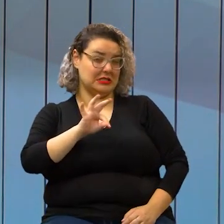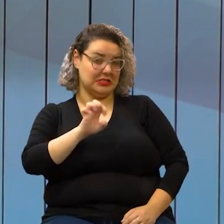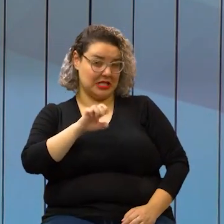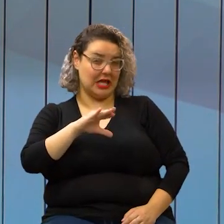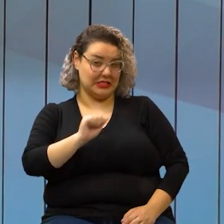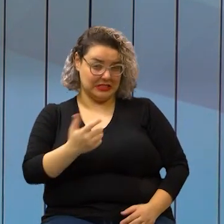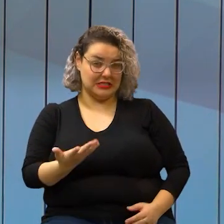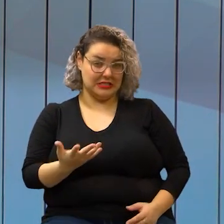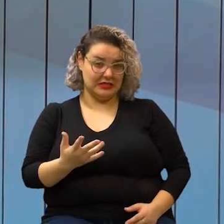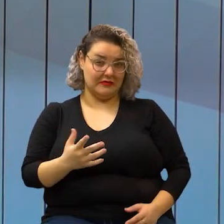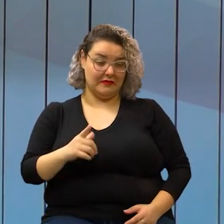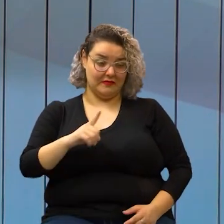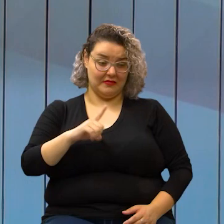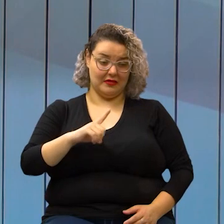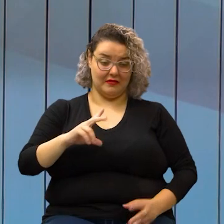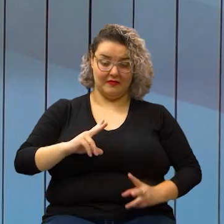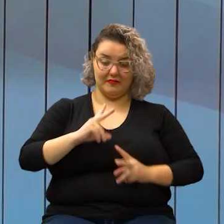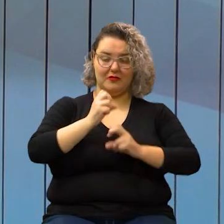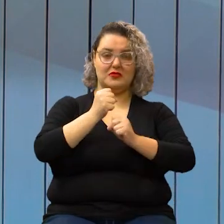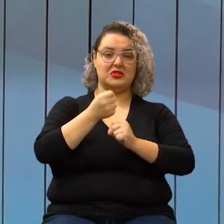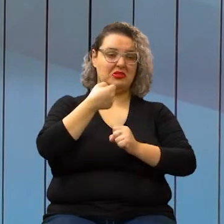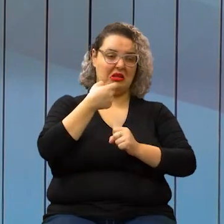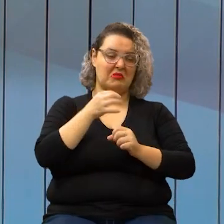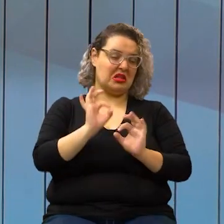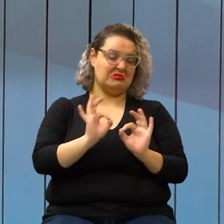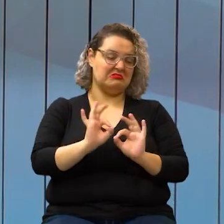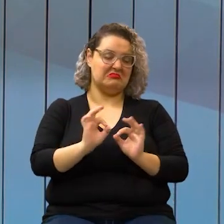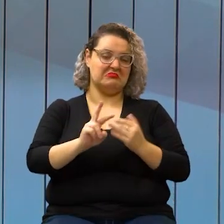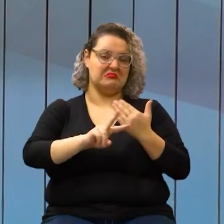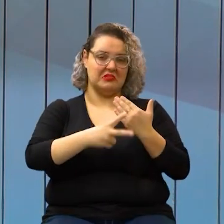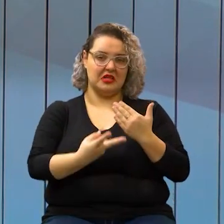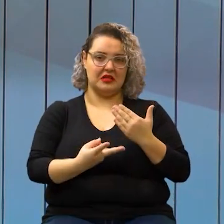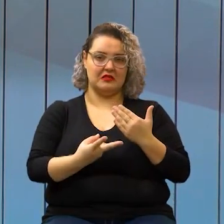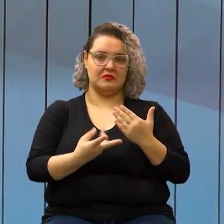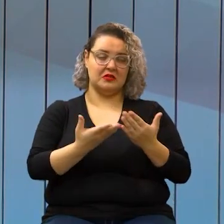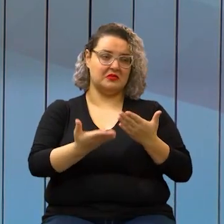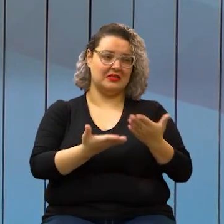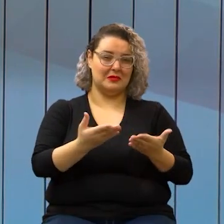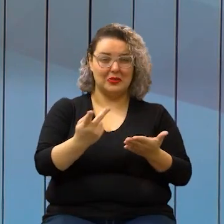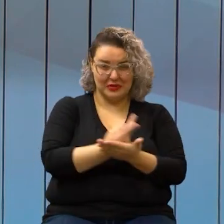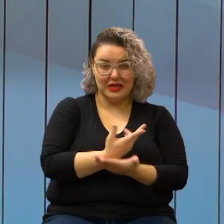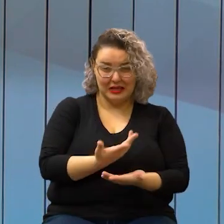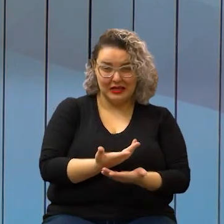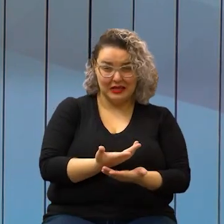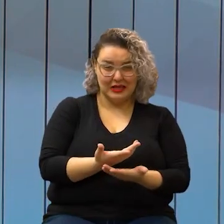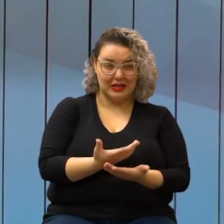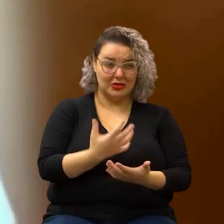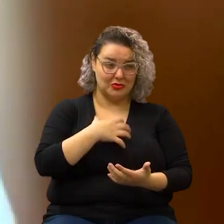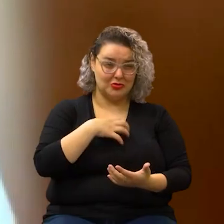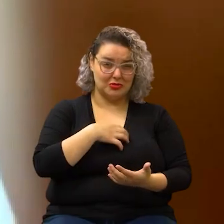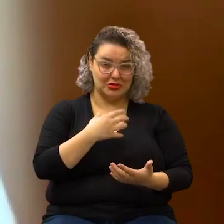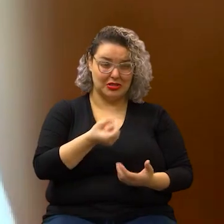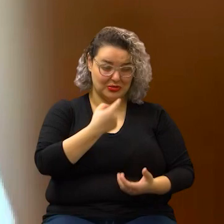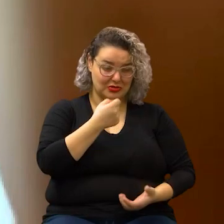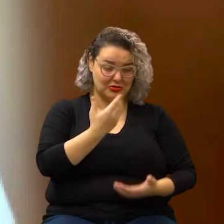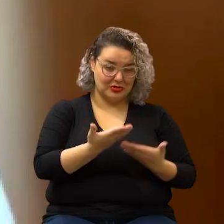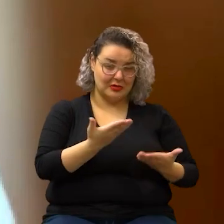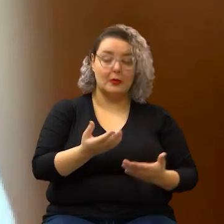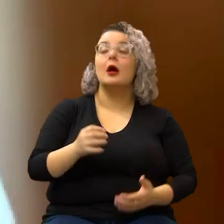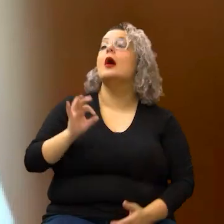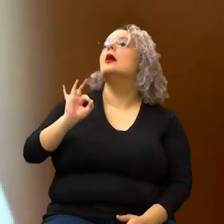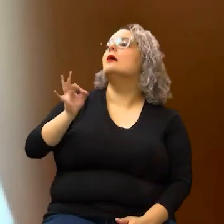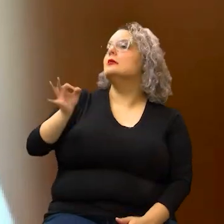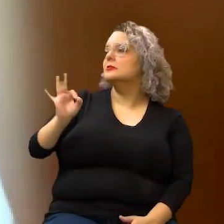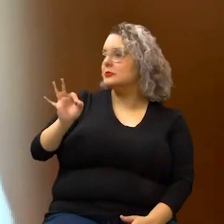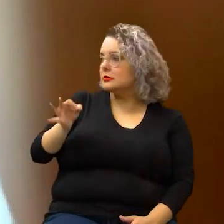resistência por conta do tratamento feito de uma forma não assertiva? Ah, com certeza,